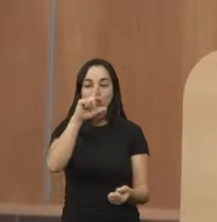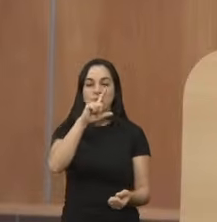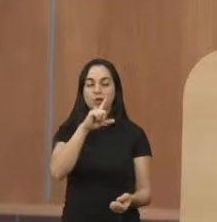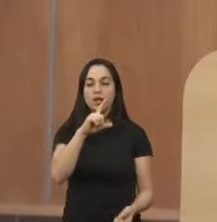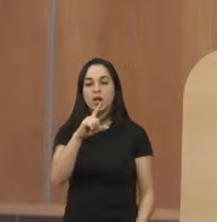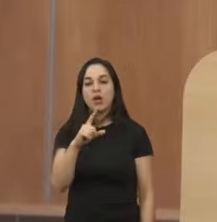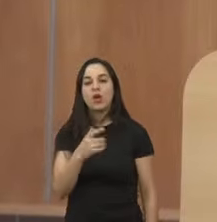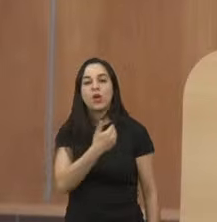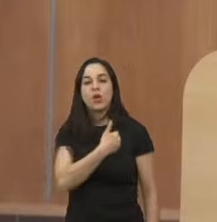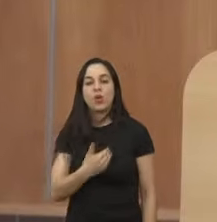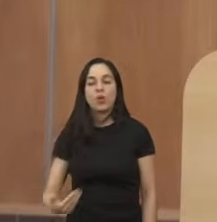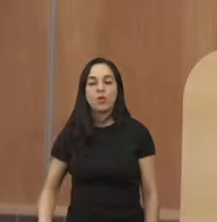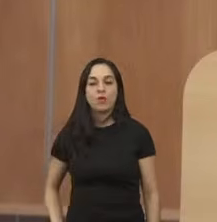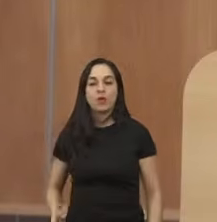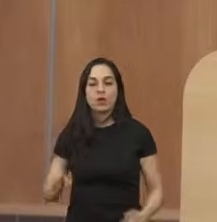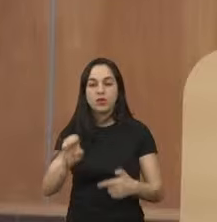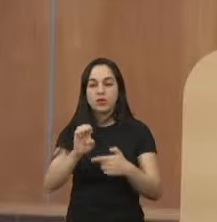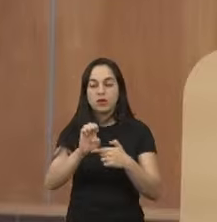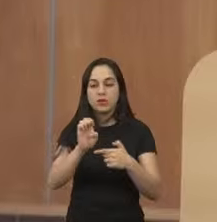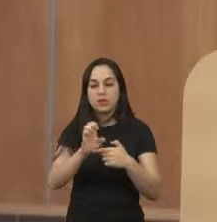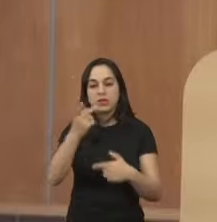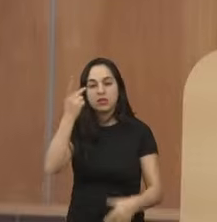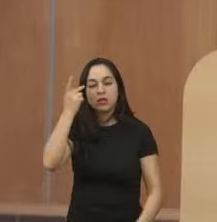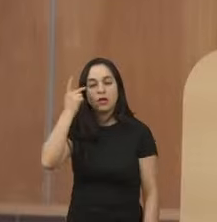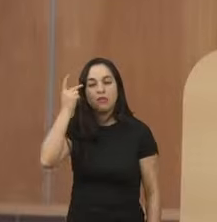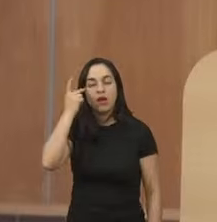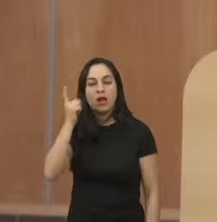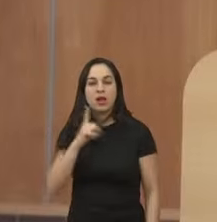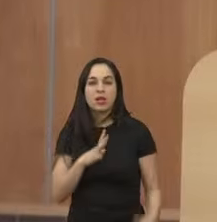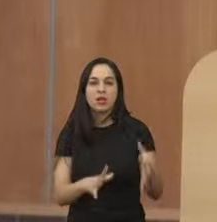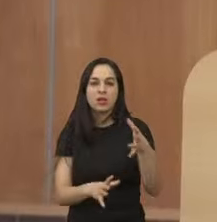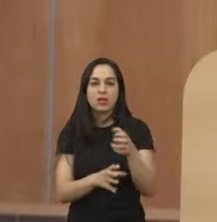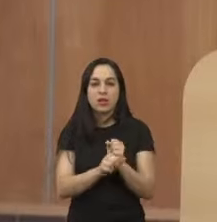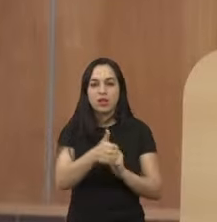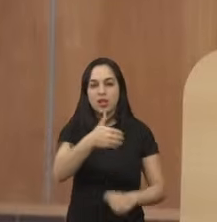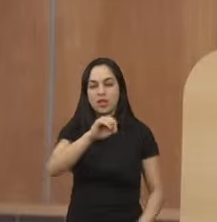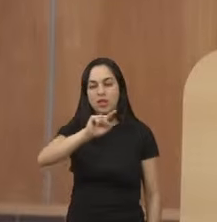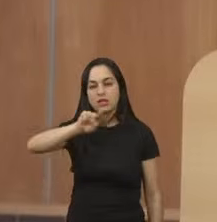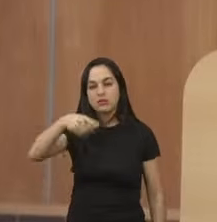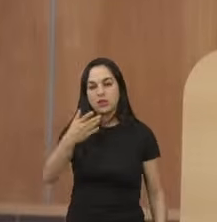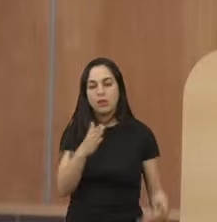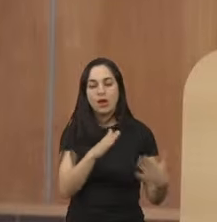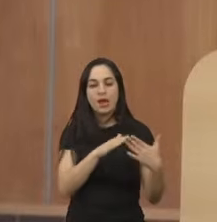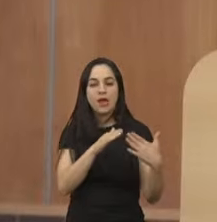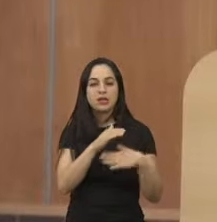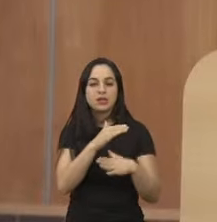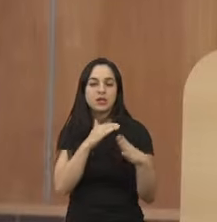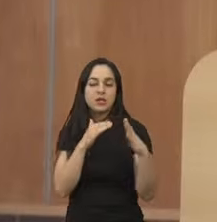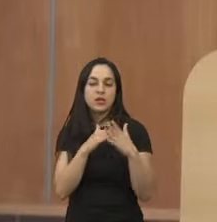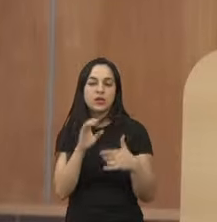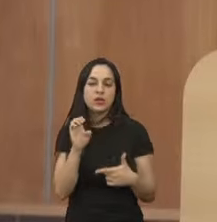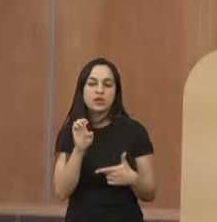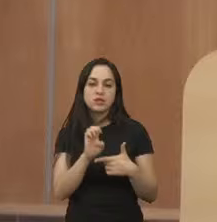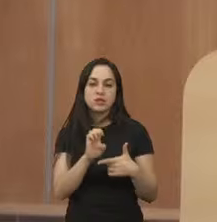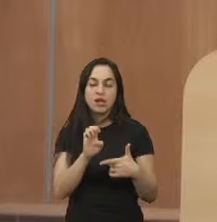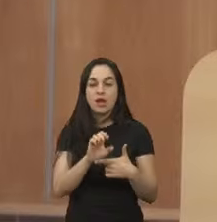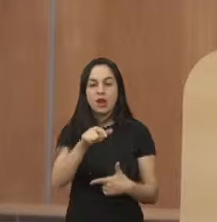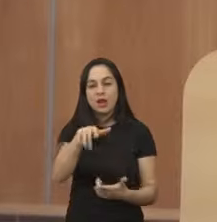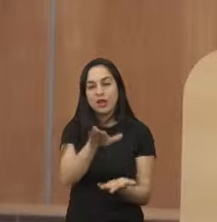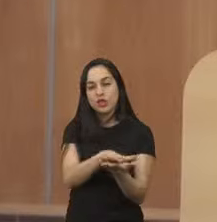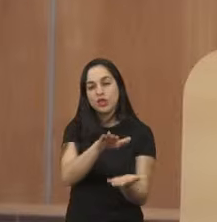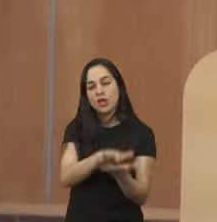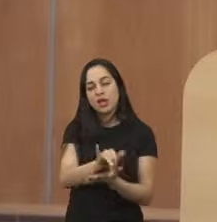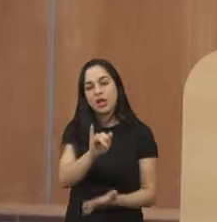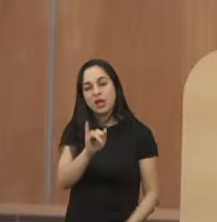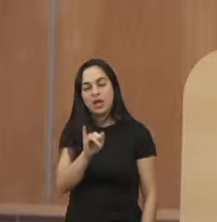tem um limite de casas para todo o estado de São Paulo. São cerca de 10 mil casas para serem construídas em todo o estado. Em Jacareí estão